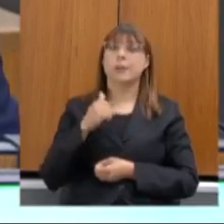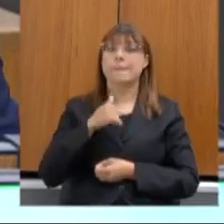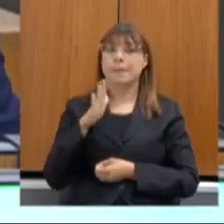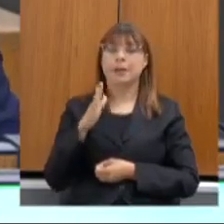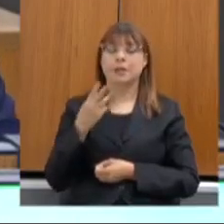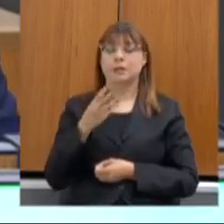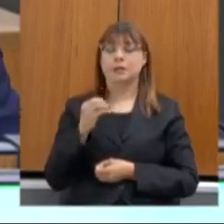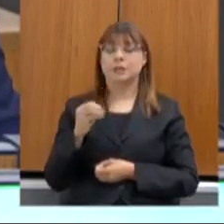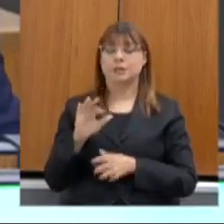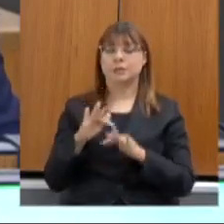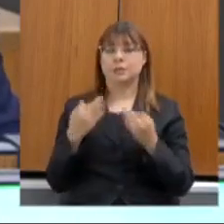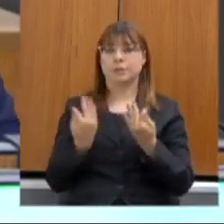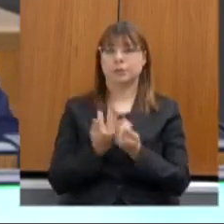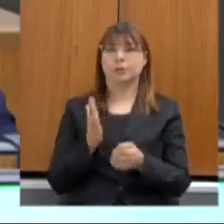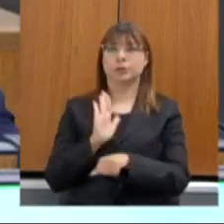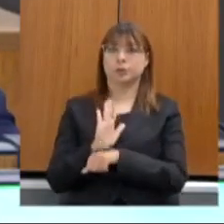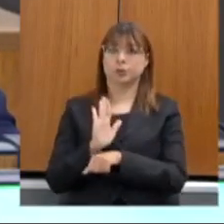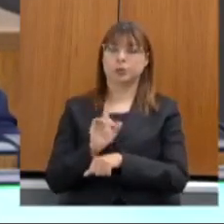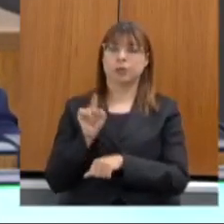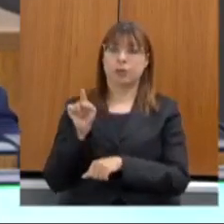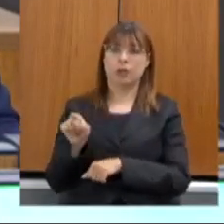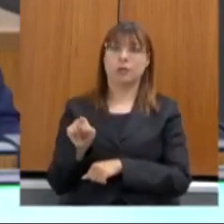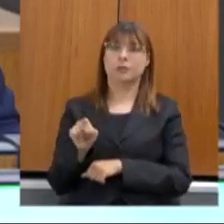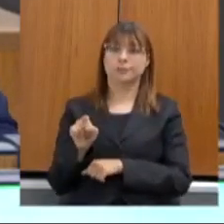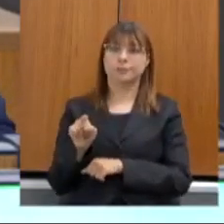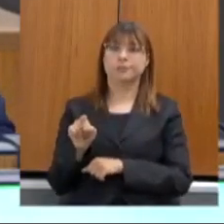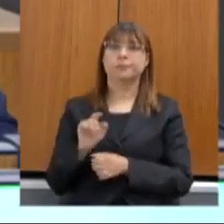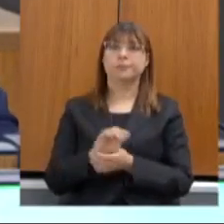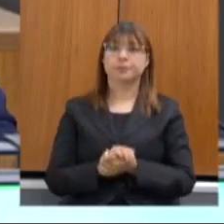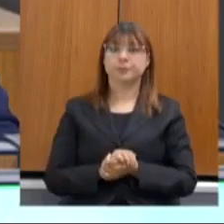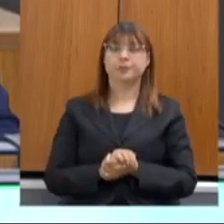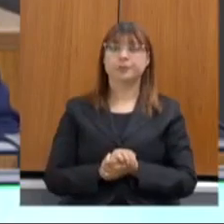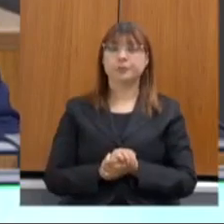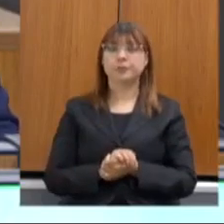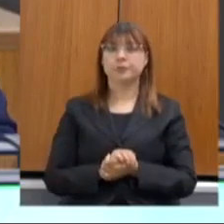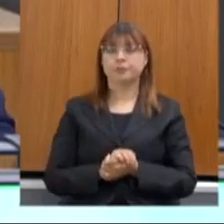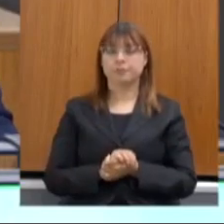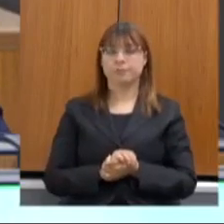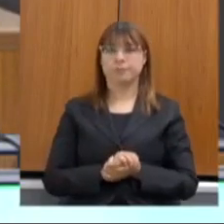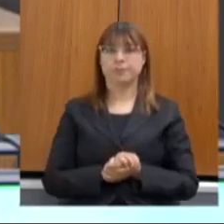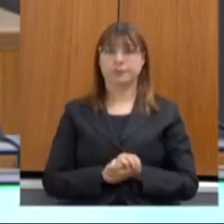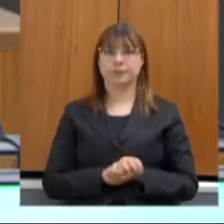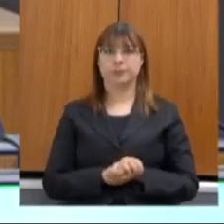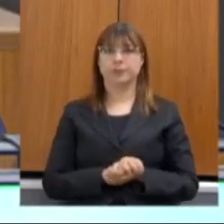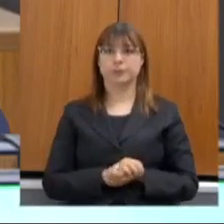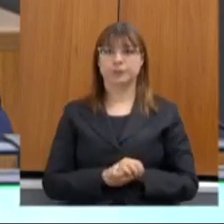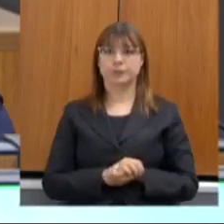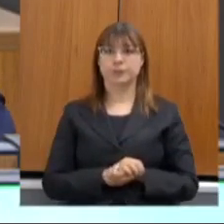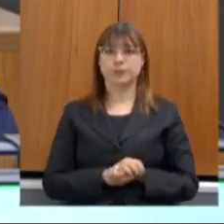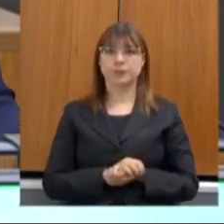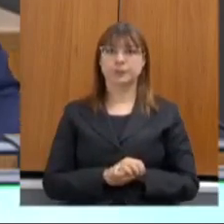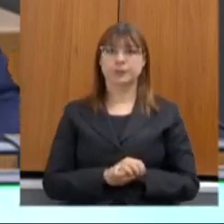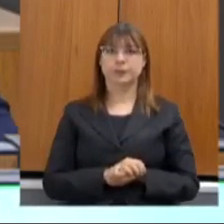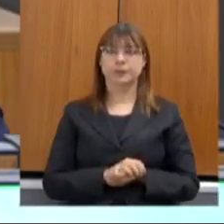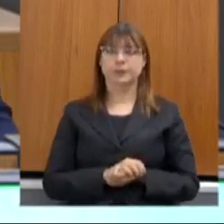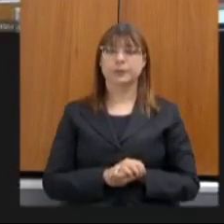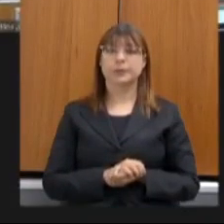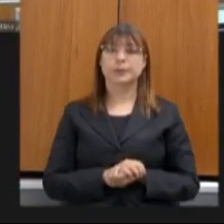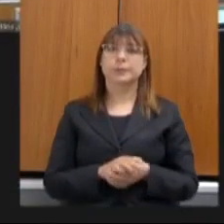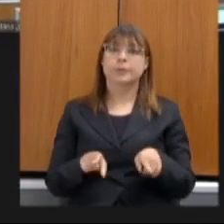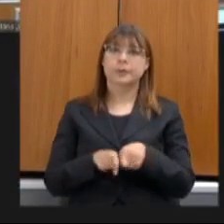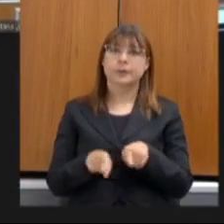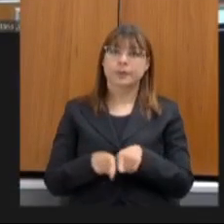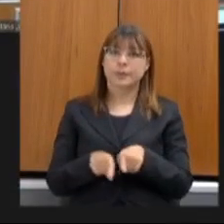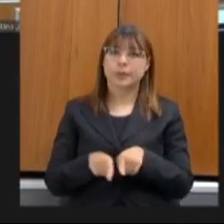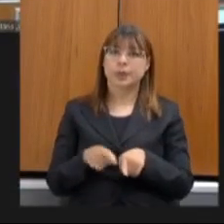beneficiadas de forma direta e seriam e serão grandes investimentos pode passar por favor aqui um pouco